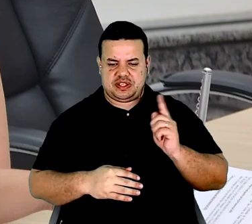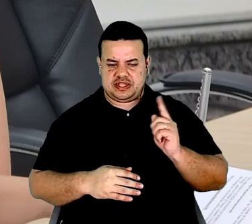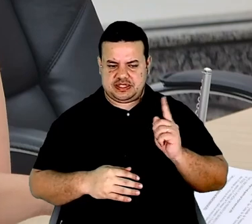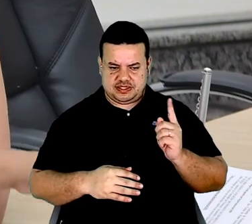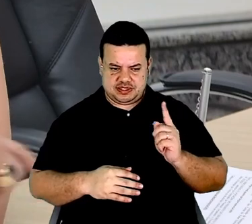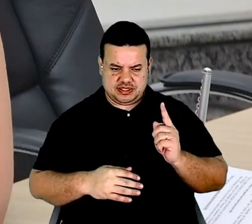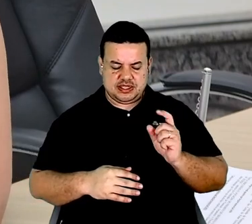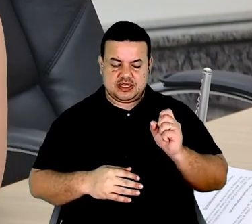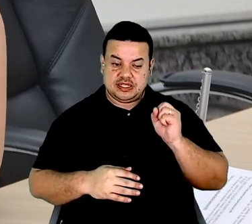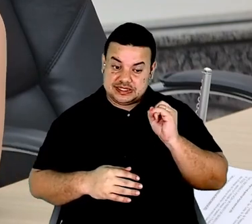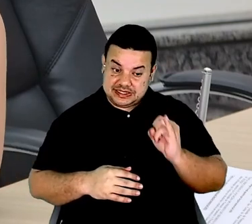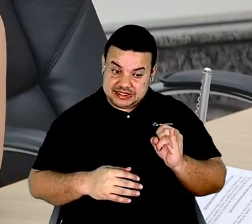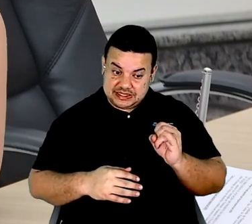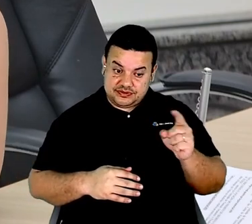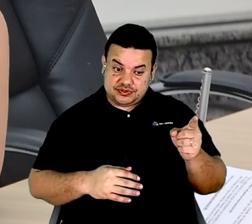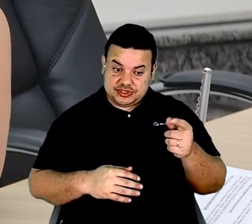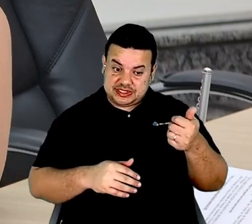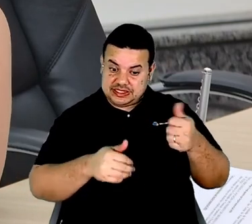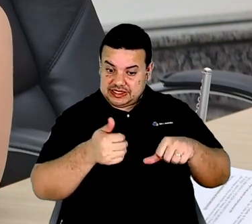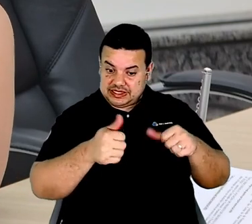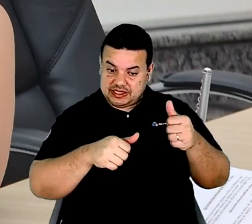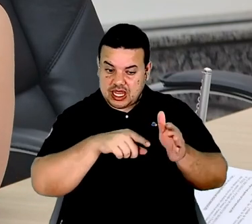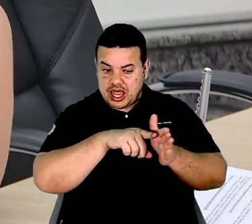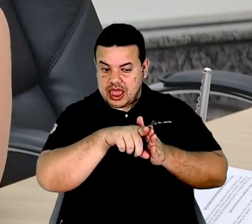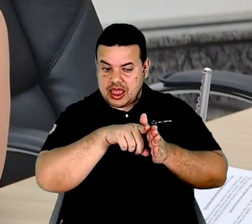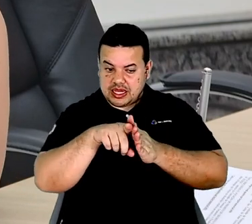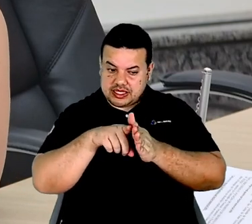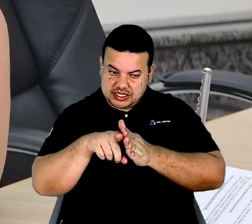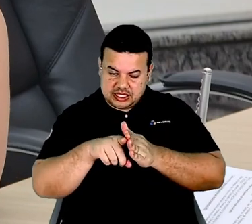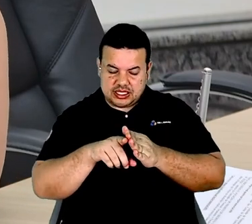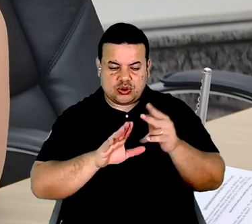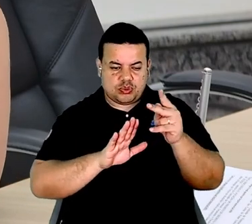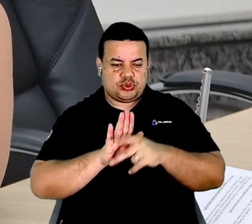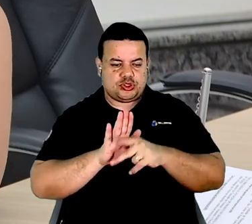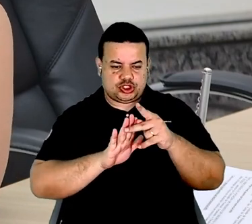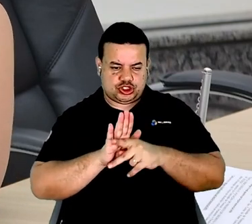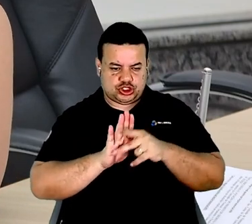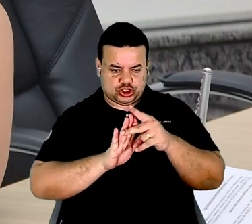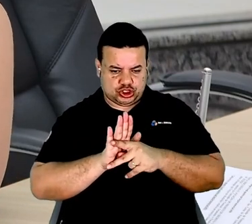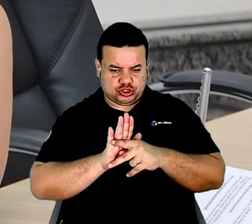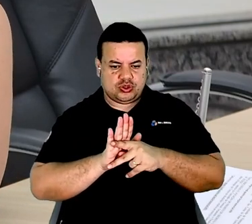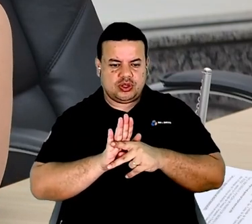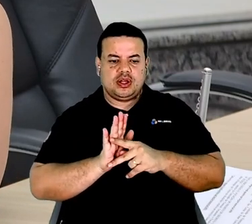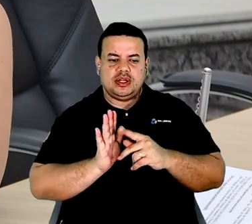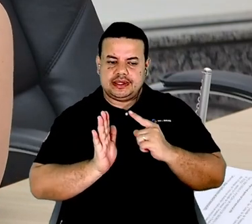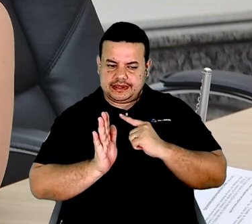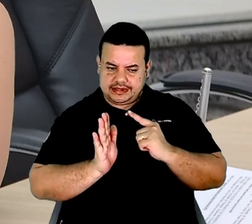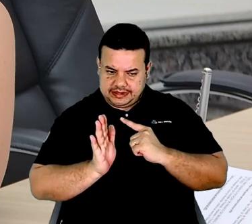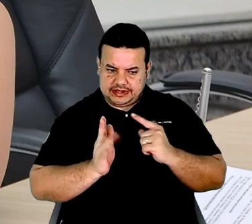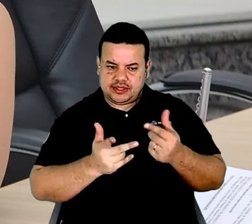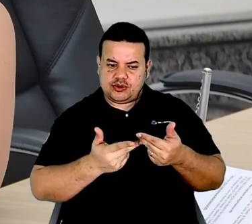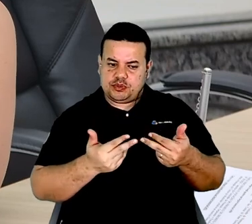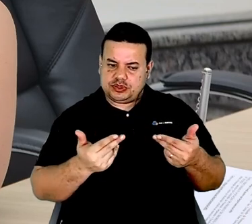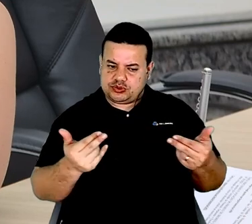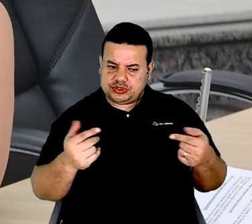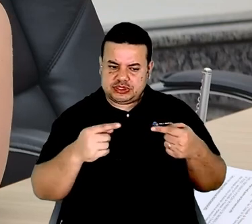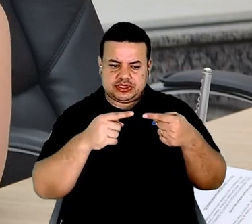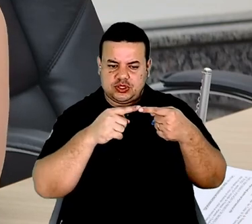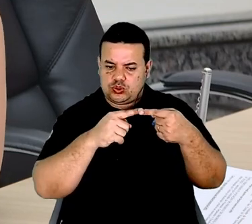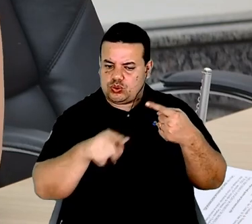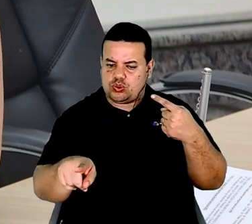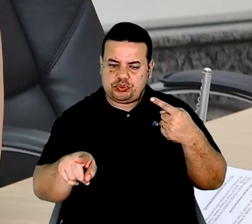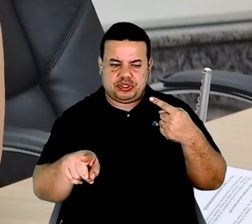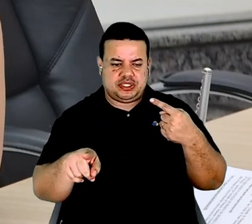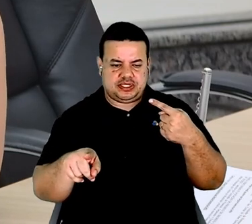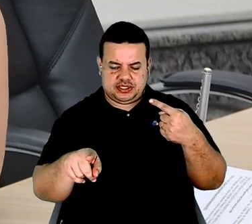for analisar o projeto em si, ele tem algumas vertentes que não se encaixa